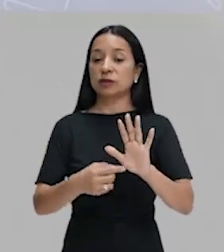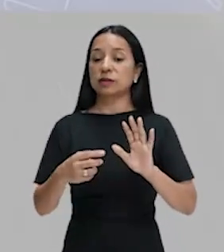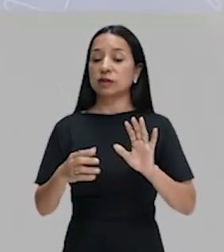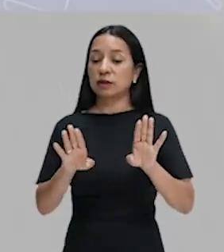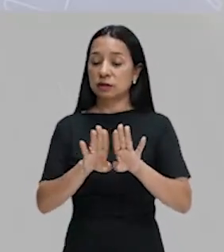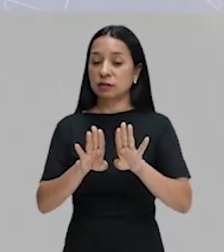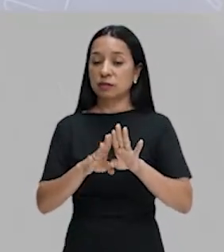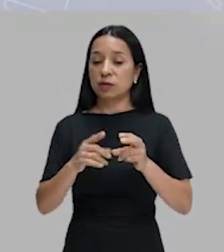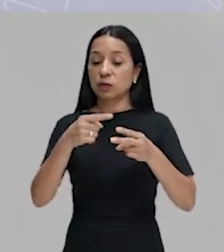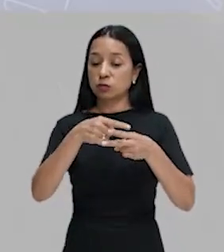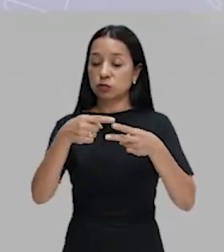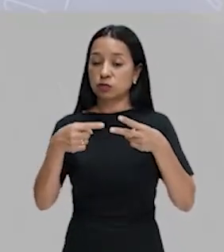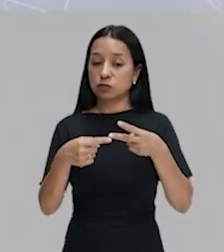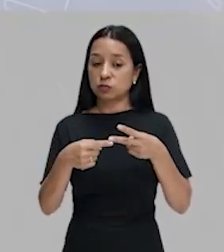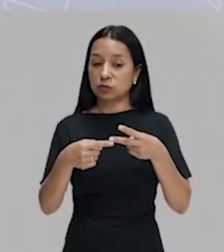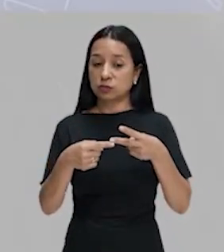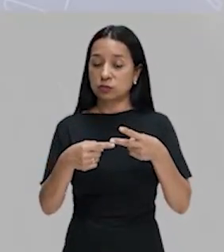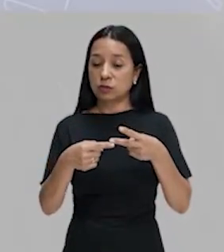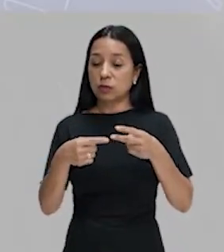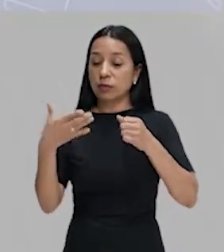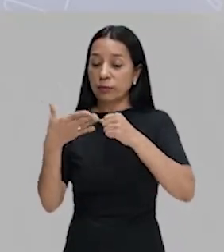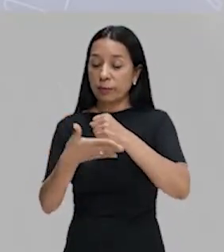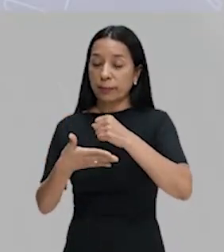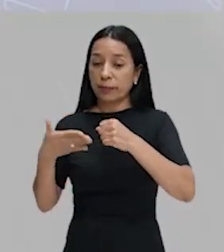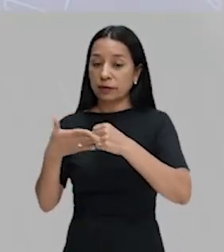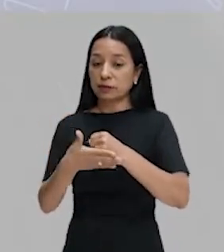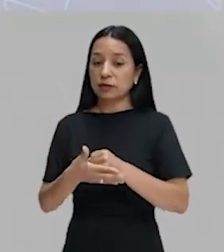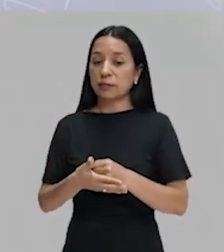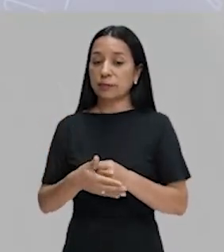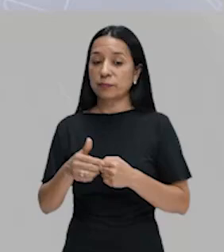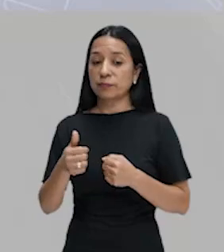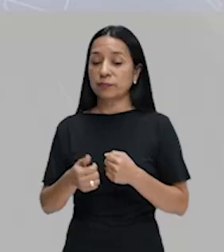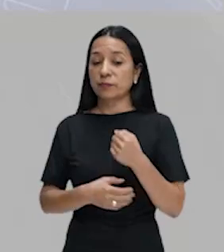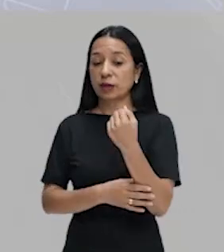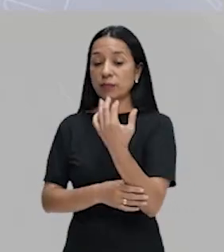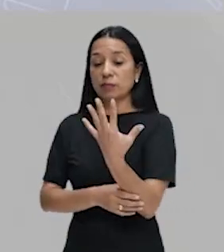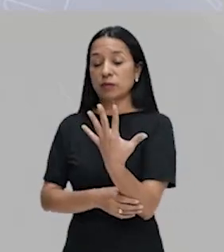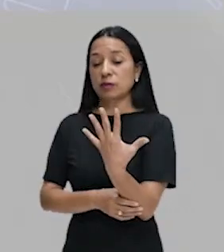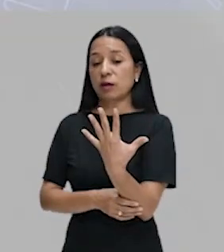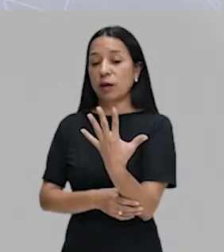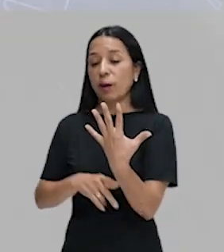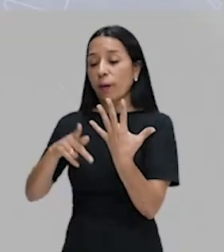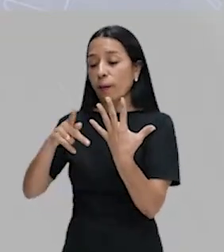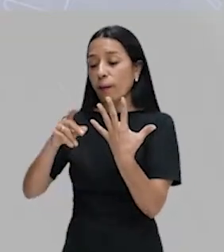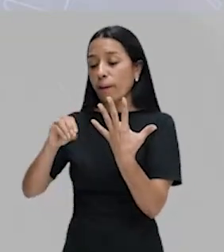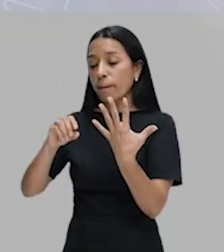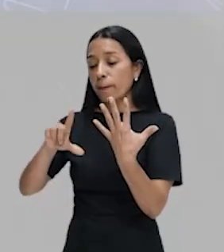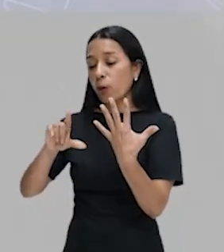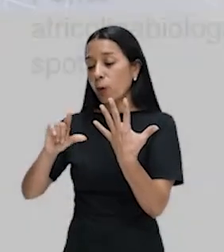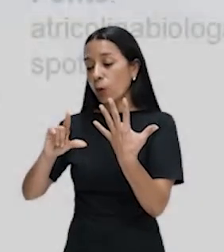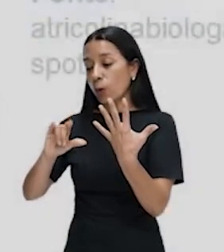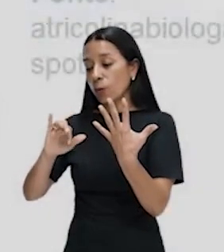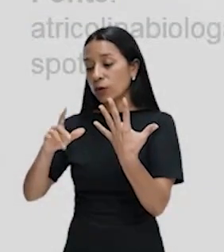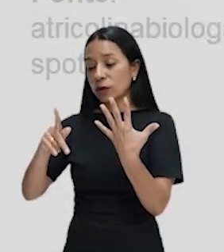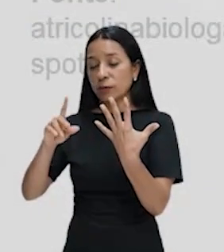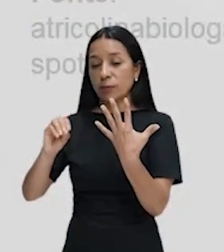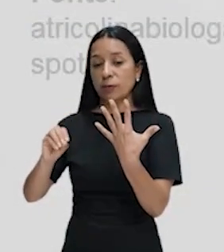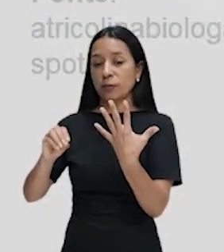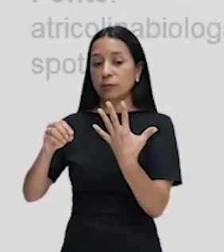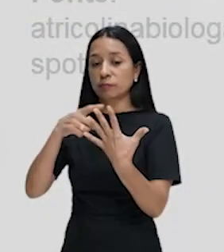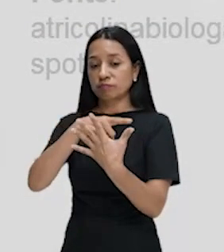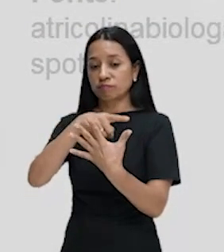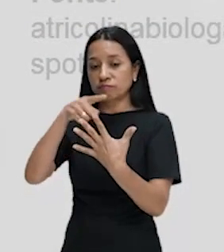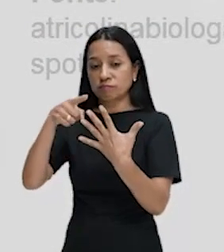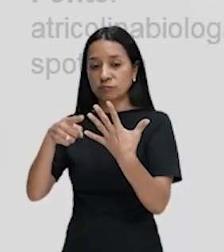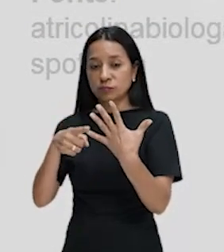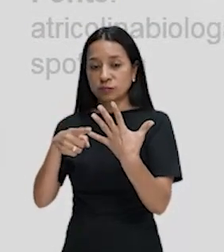duas formas básicas. A forma de pólipo, que a gente chama de forma